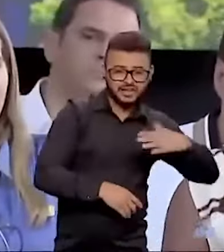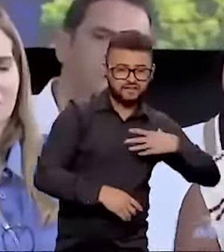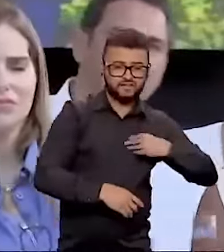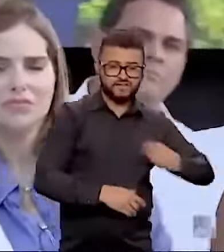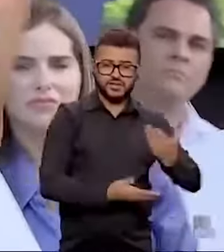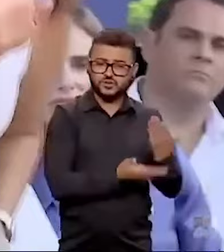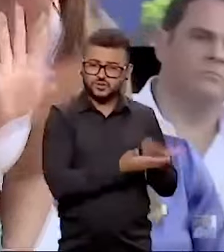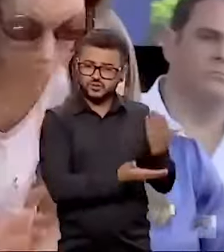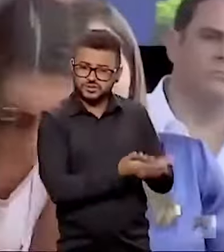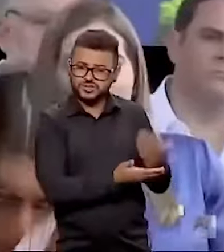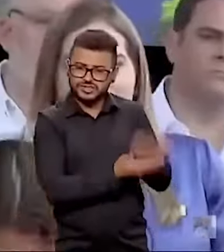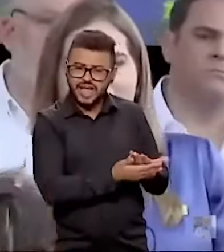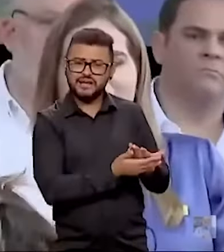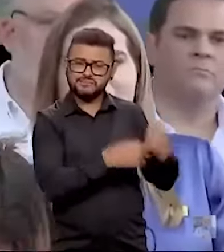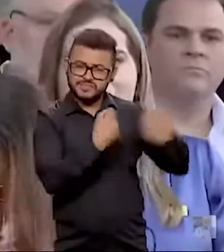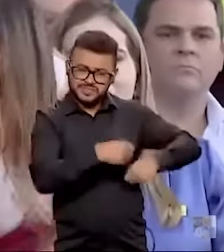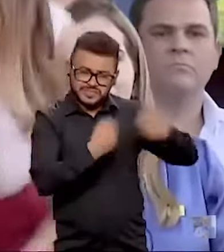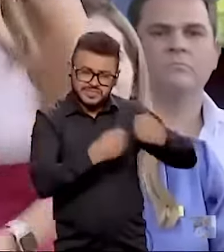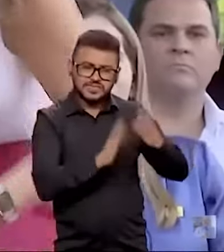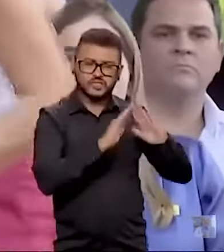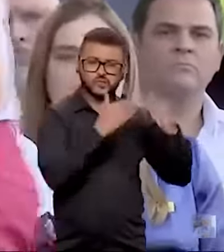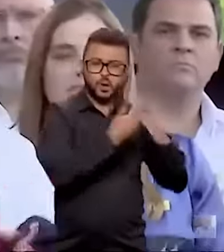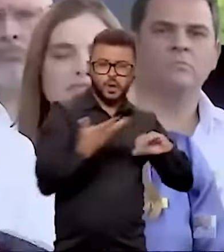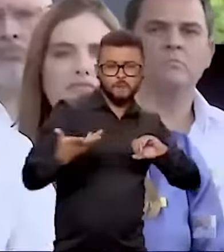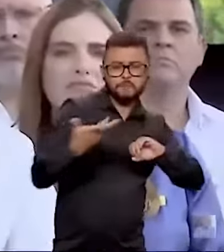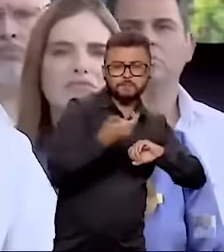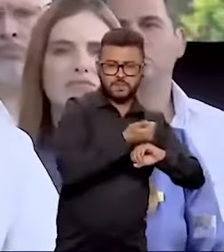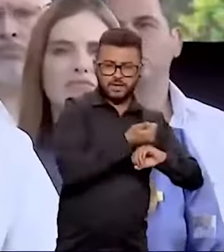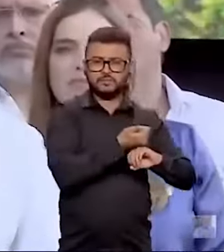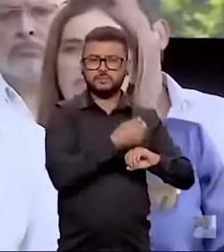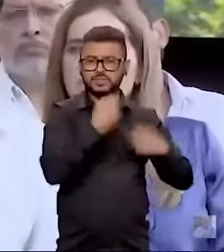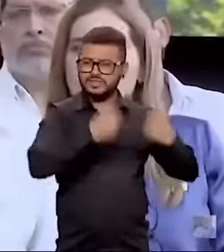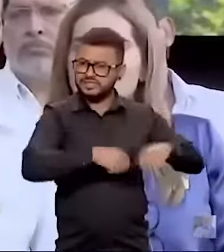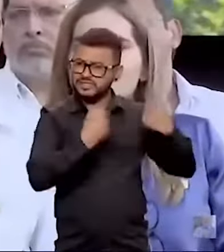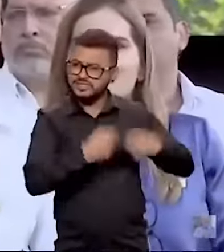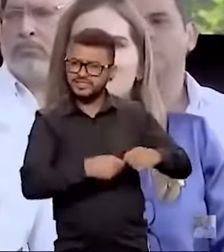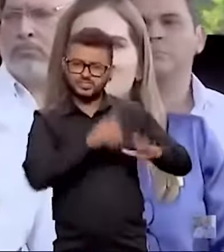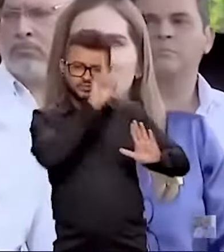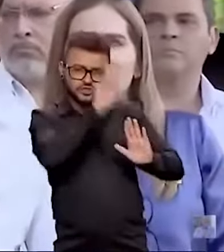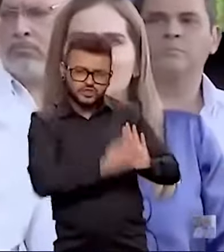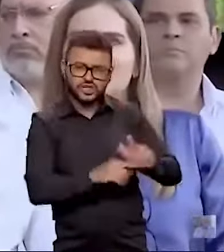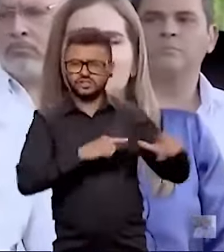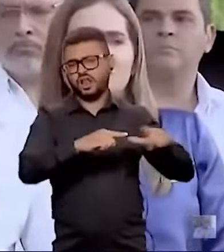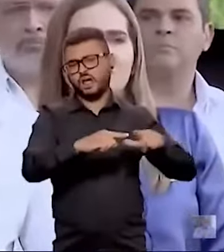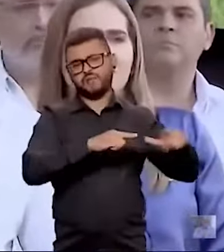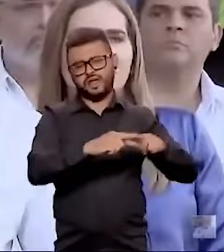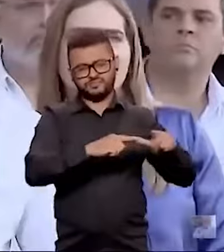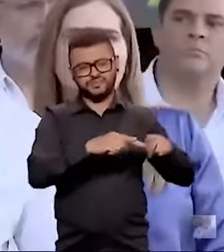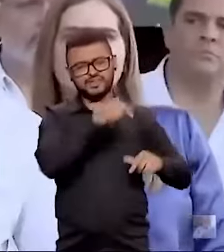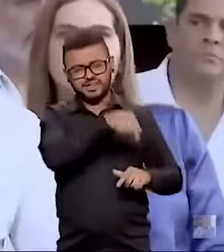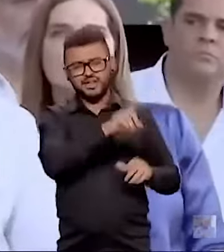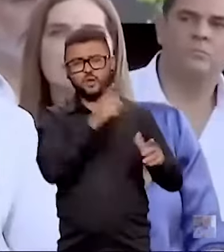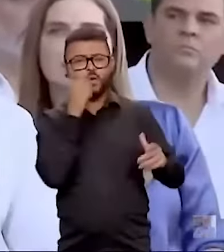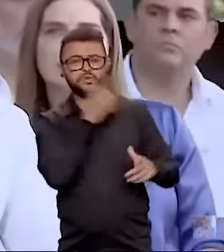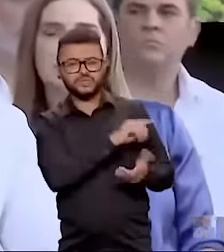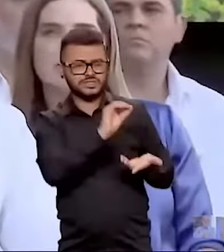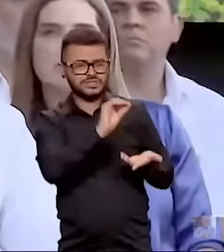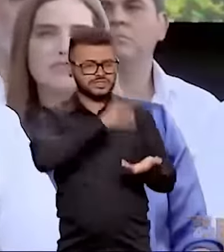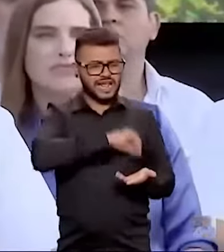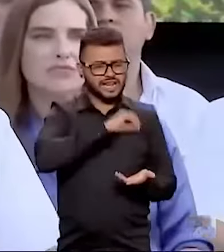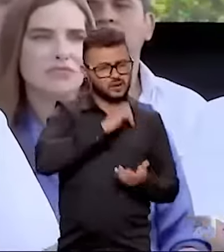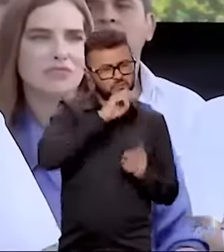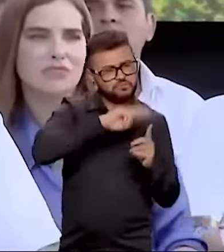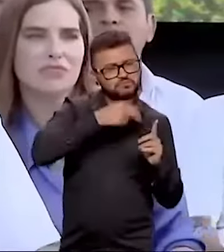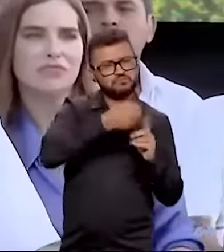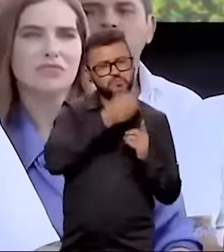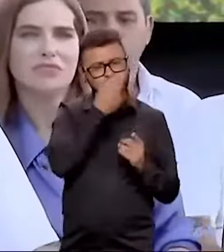na escola, a criança podendo ter uma escola de qualidade. Todo mundo tem que ter direito a um emprego e, por esse